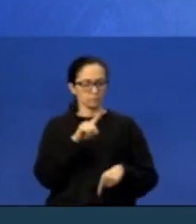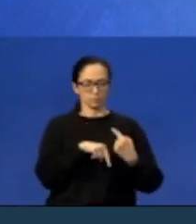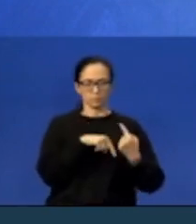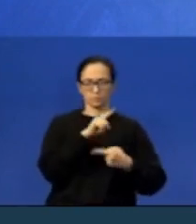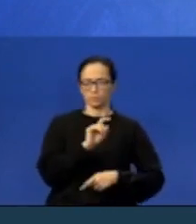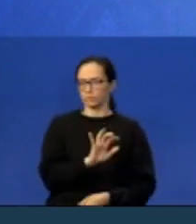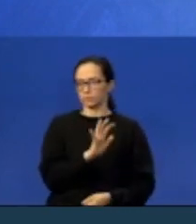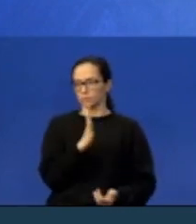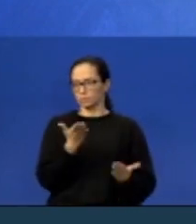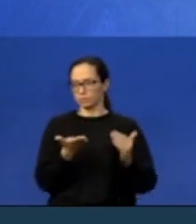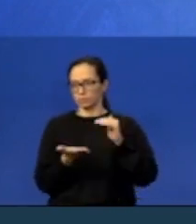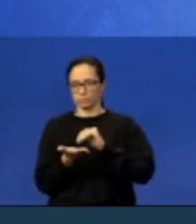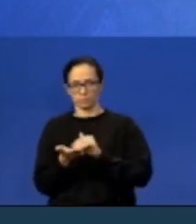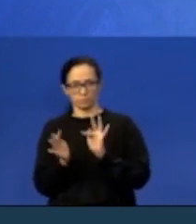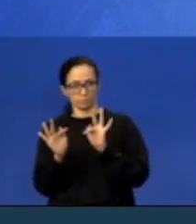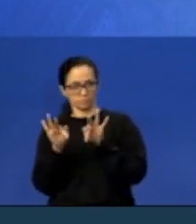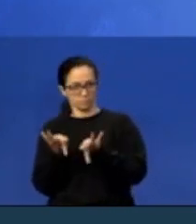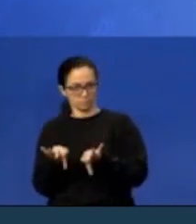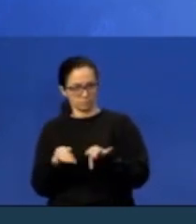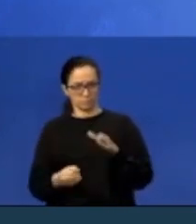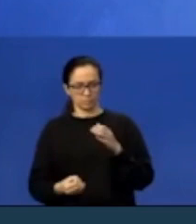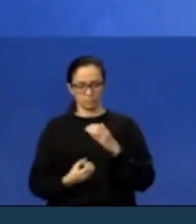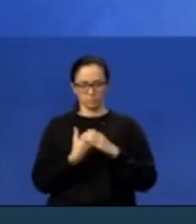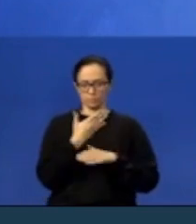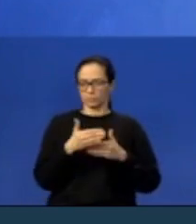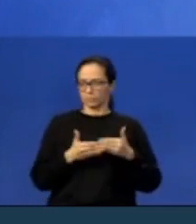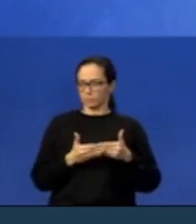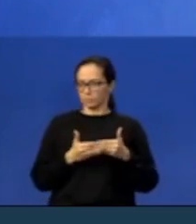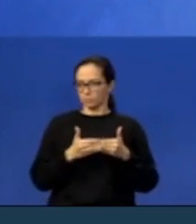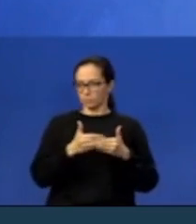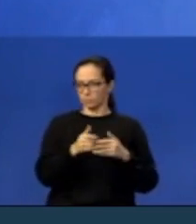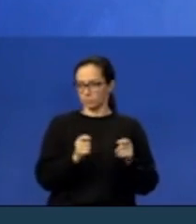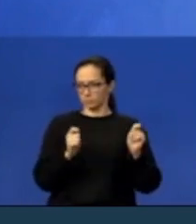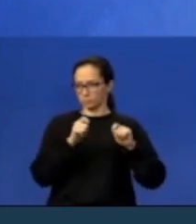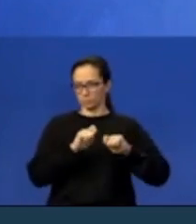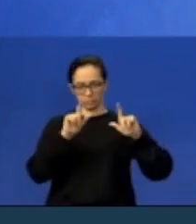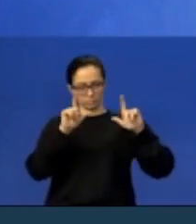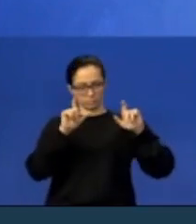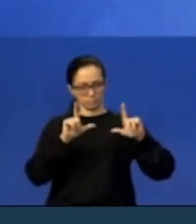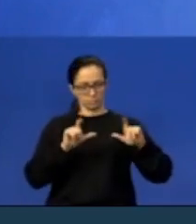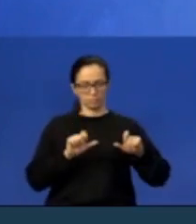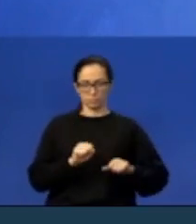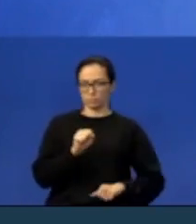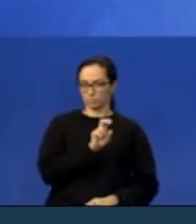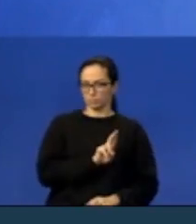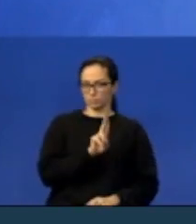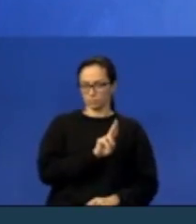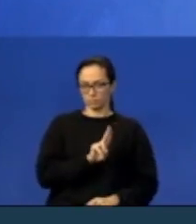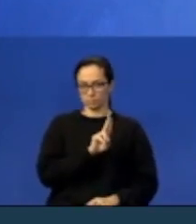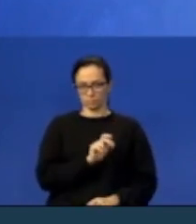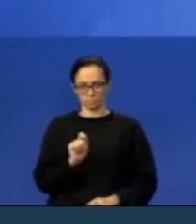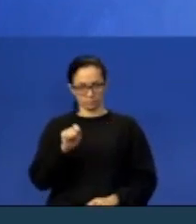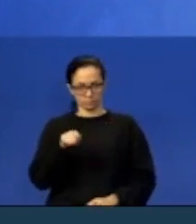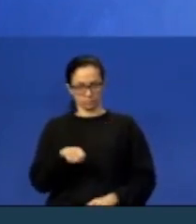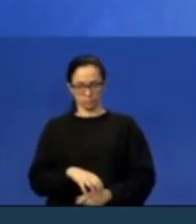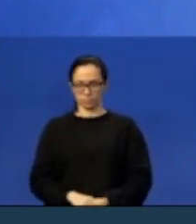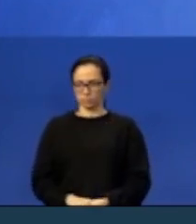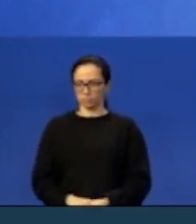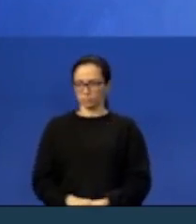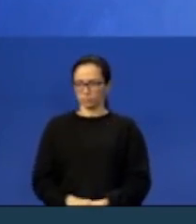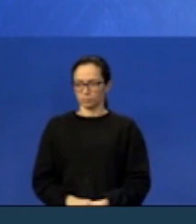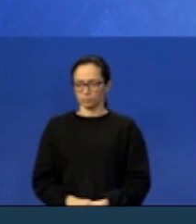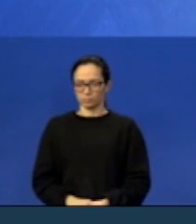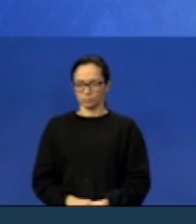resultado final produzido pelo uso da radiografia, né, pelo uso do exame